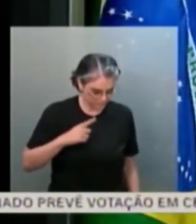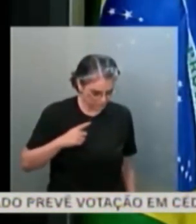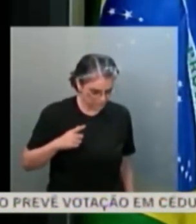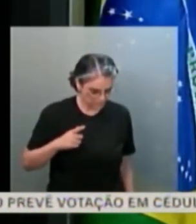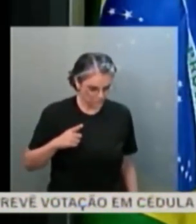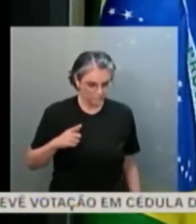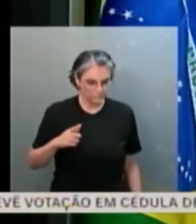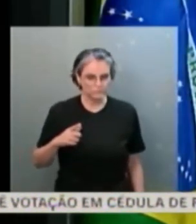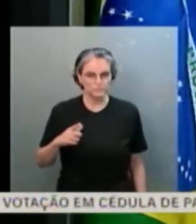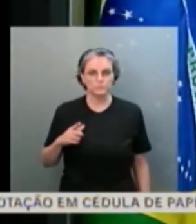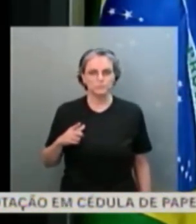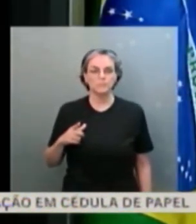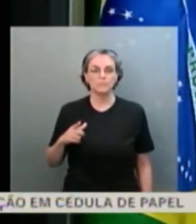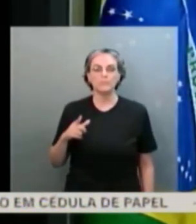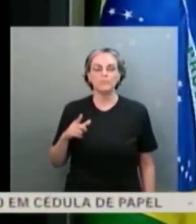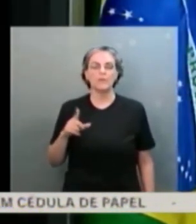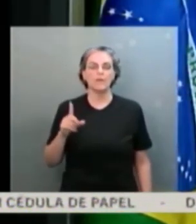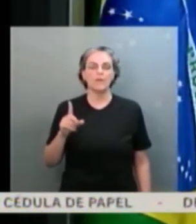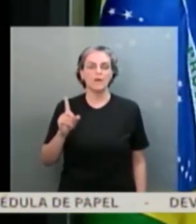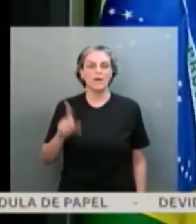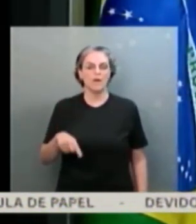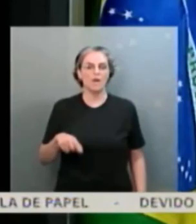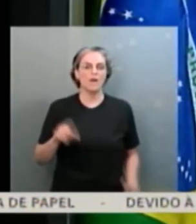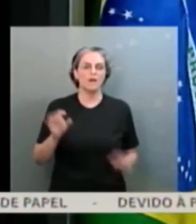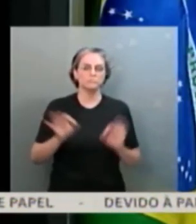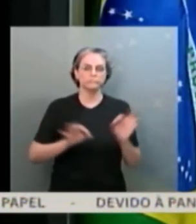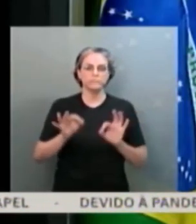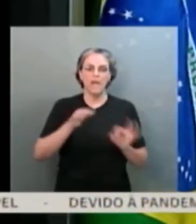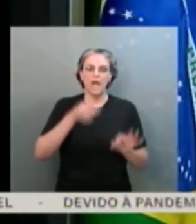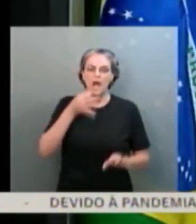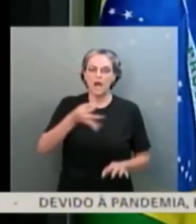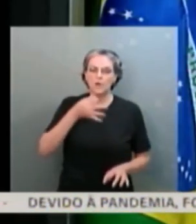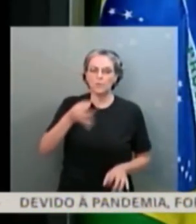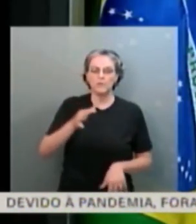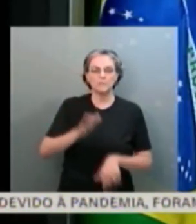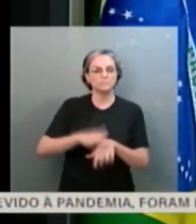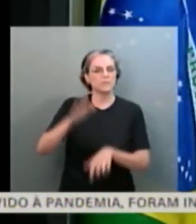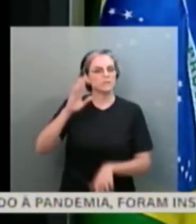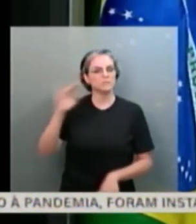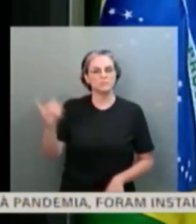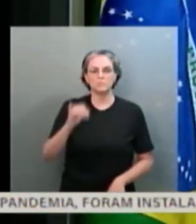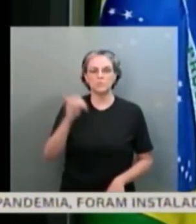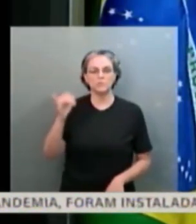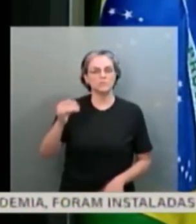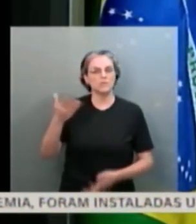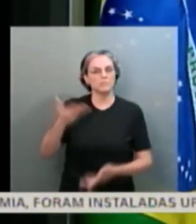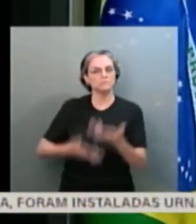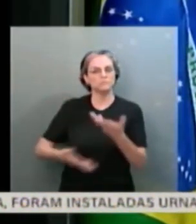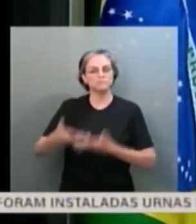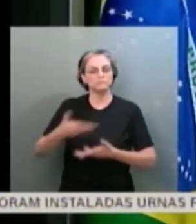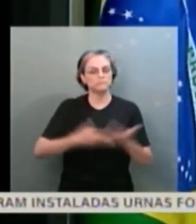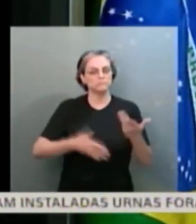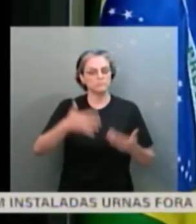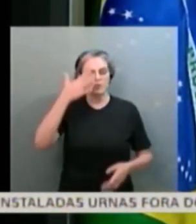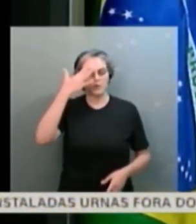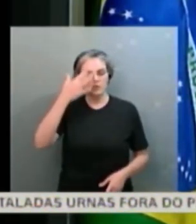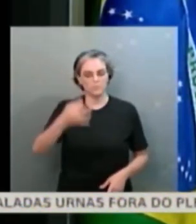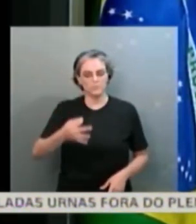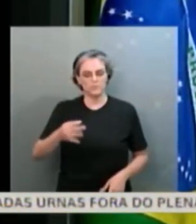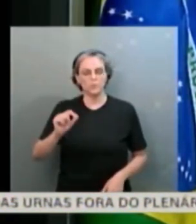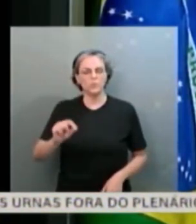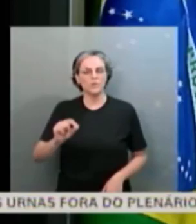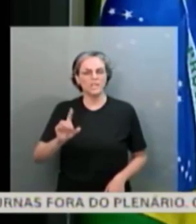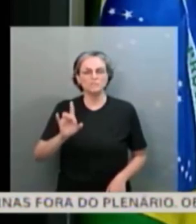Fecho aspas. Força do argumento, construção do entendimento. Mais do que uma boa